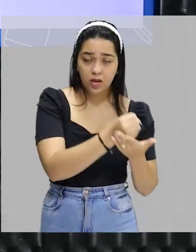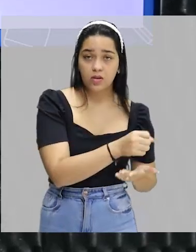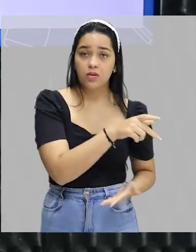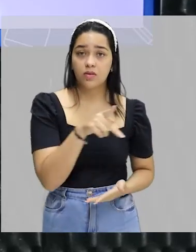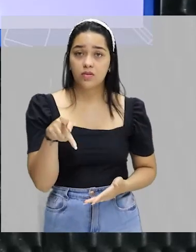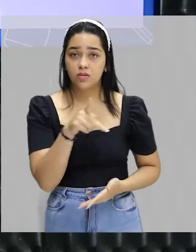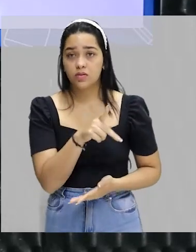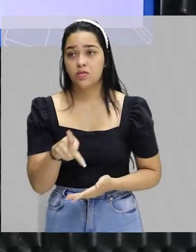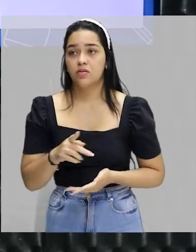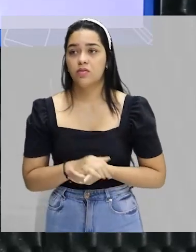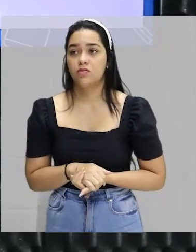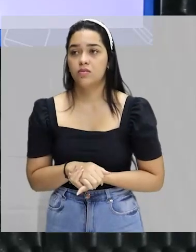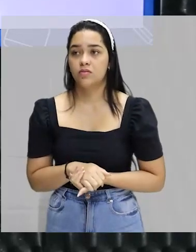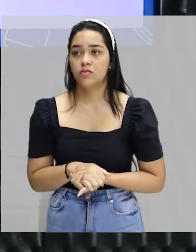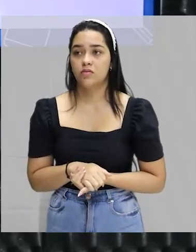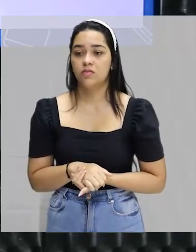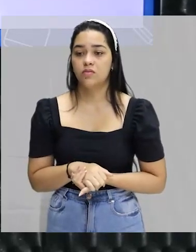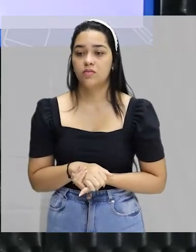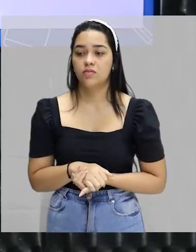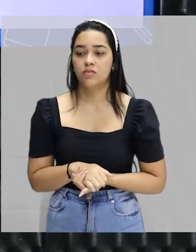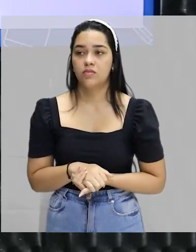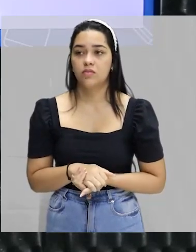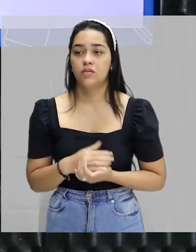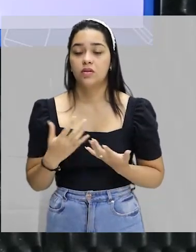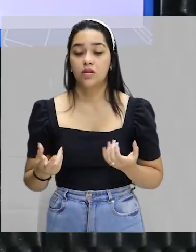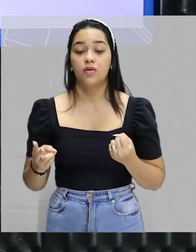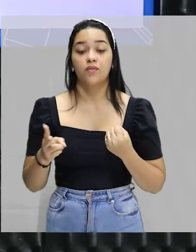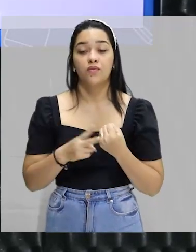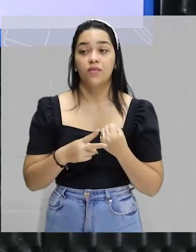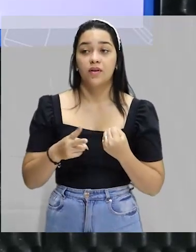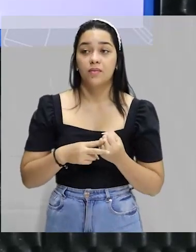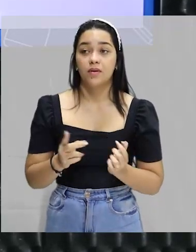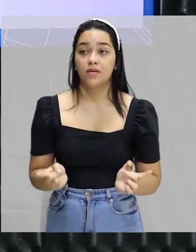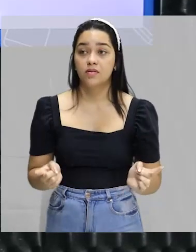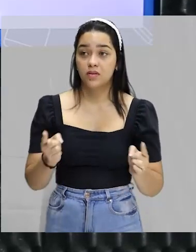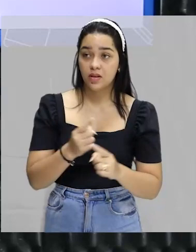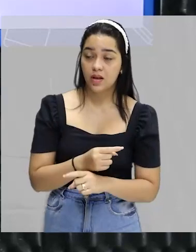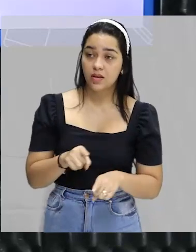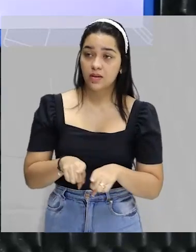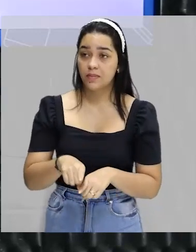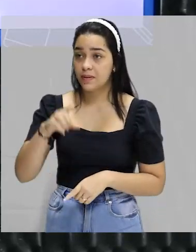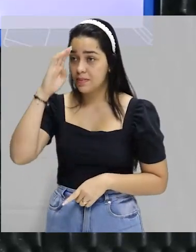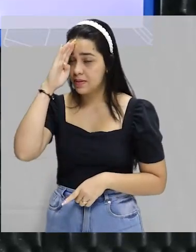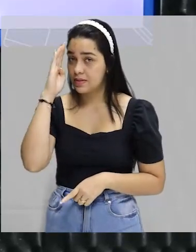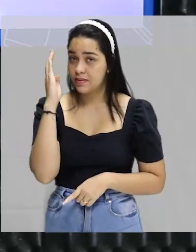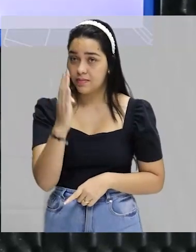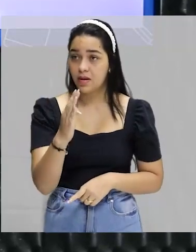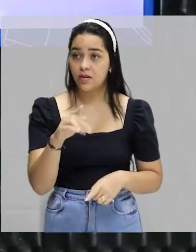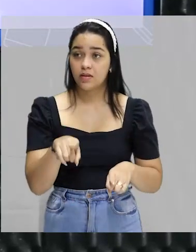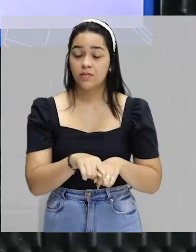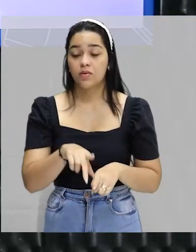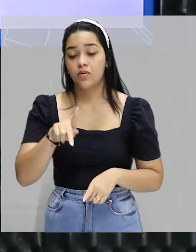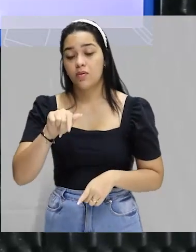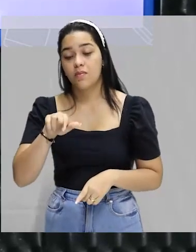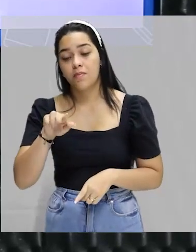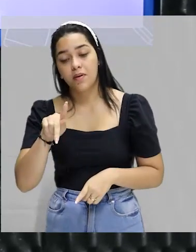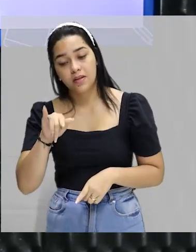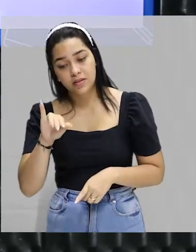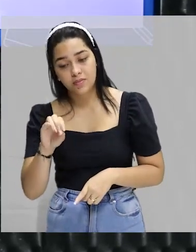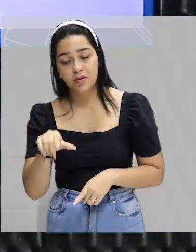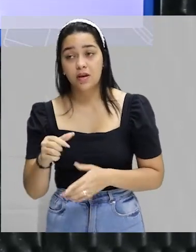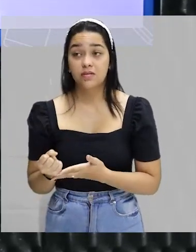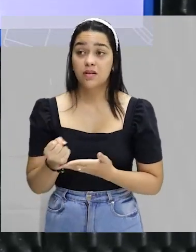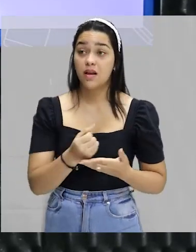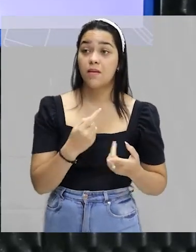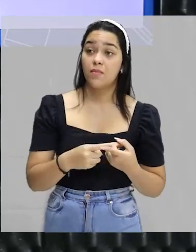professora. Então, verbo auxiliar mais um verbo principal no particípio que é auxiliar,